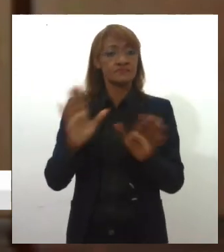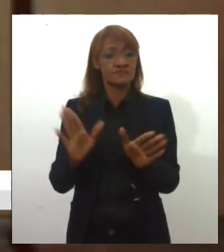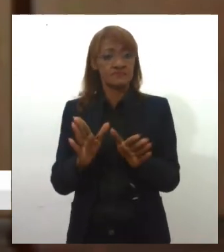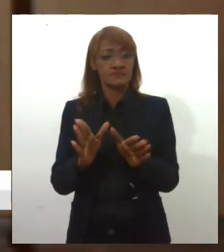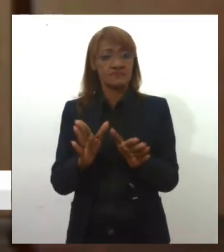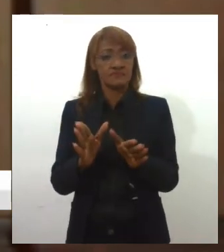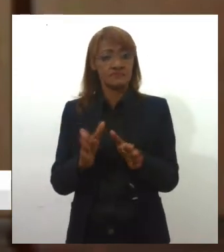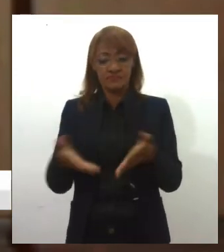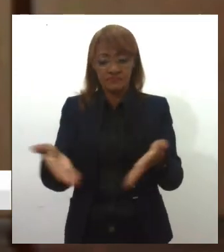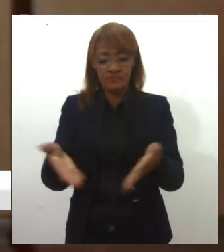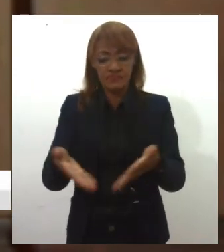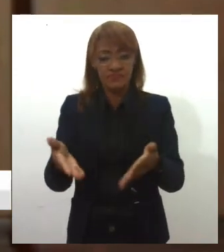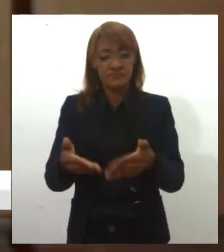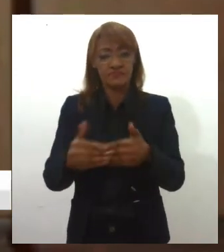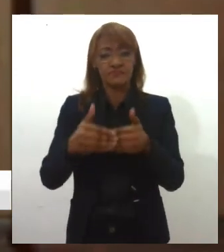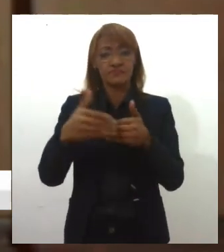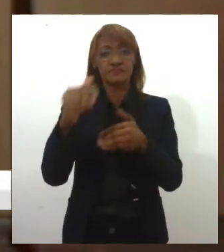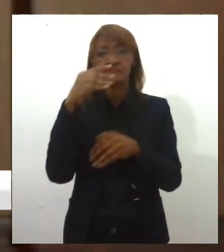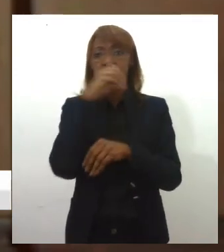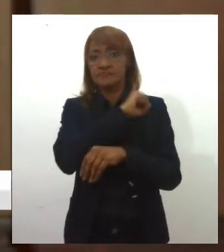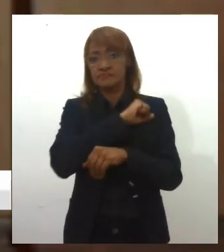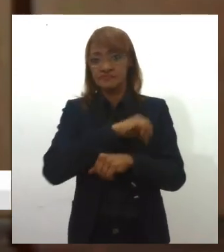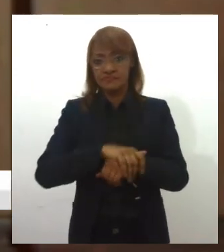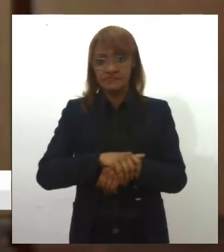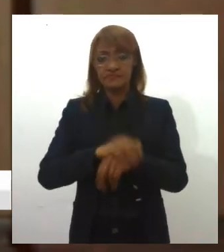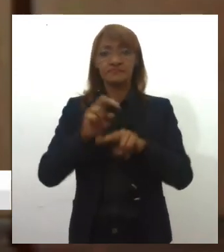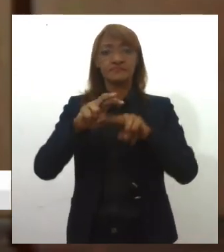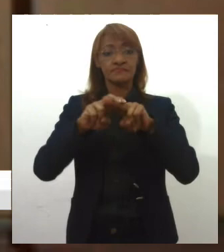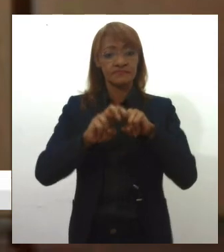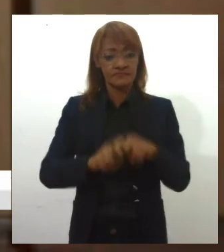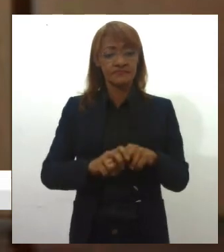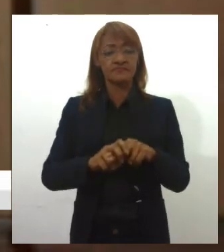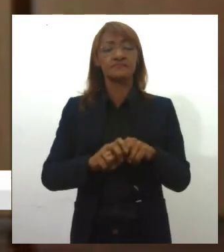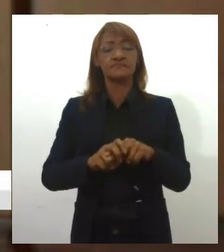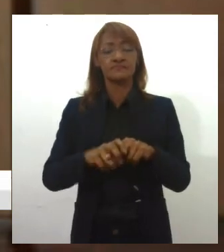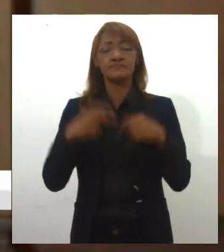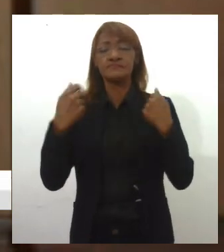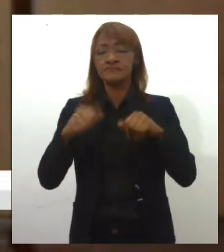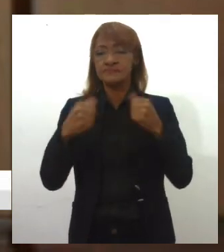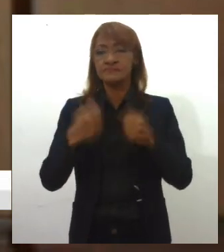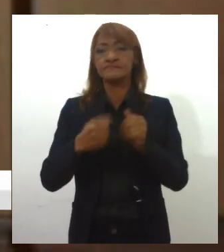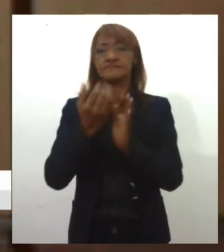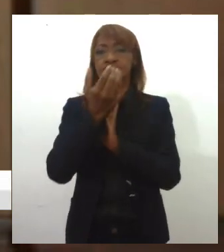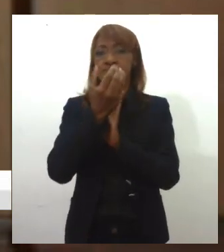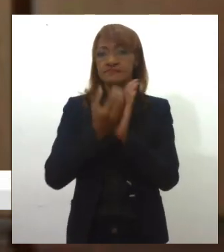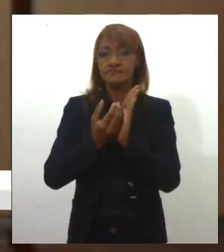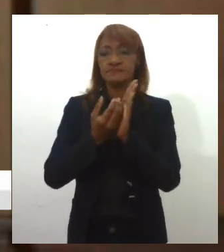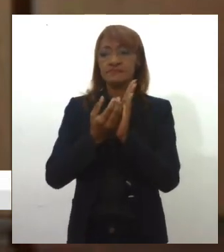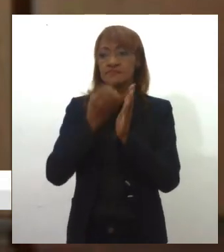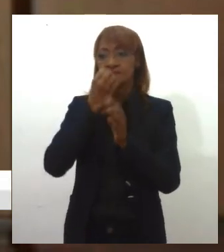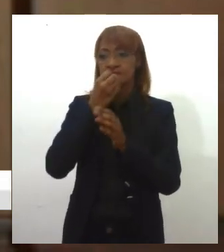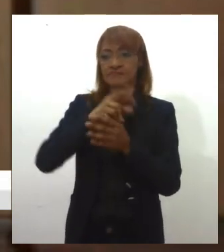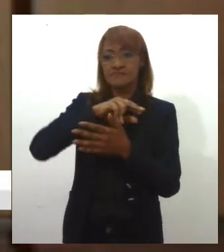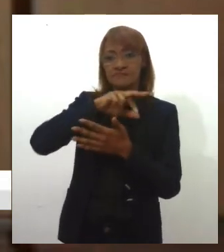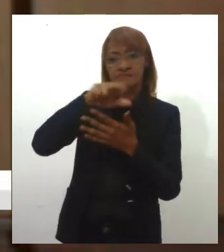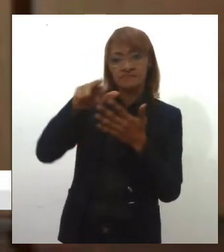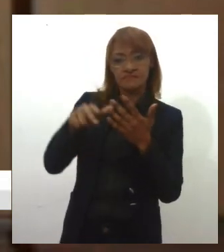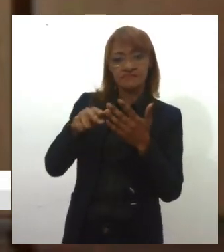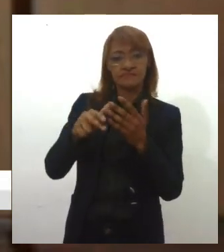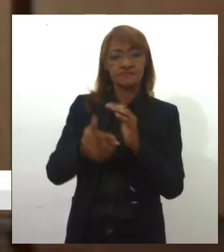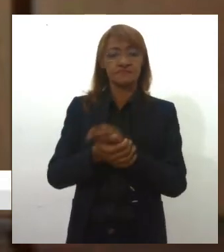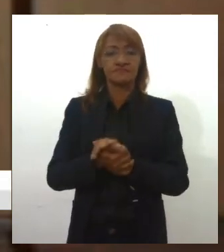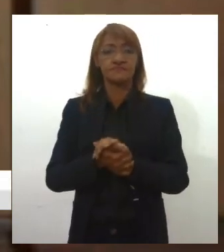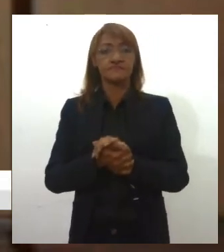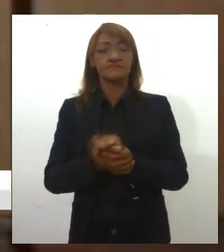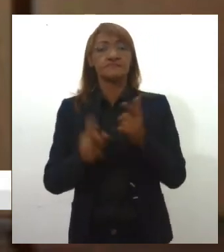não, estou falando de muito pouco tempo. Sim. E é por isso que a gente precisa ter currículos cada vez mais diversos. Outro ponto